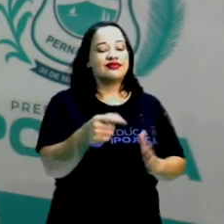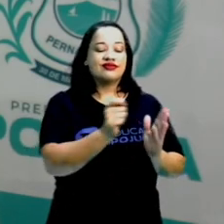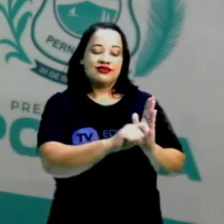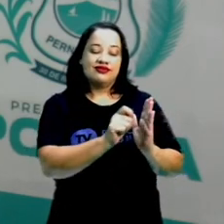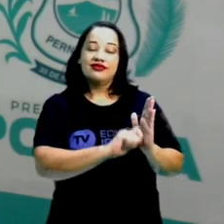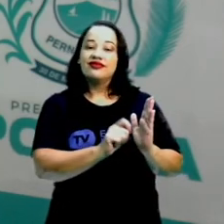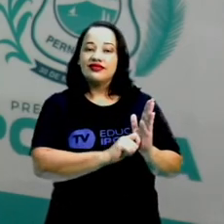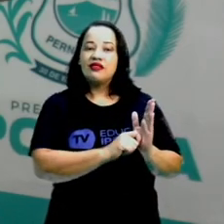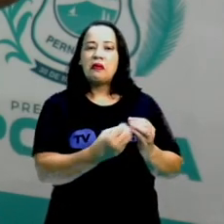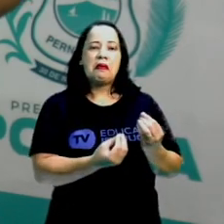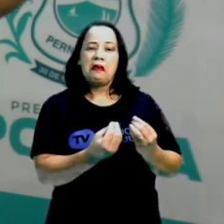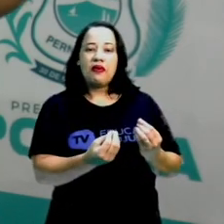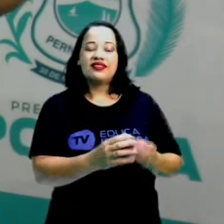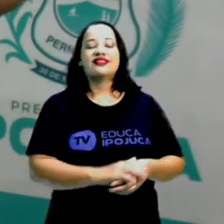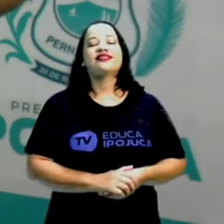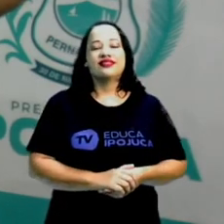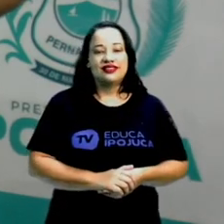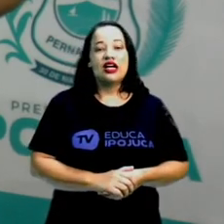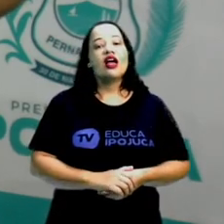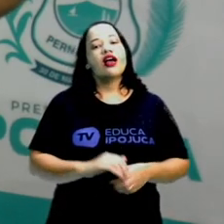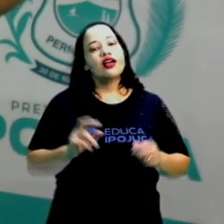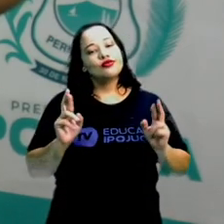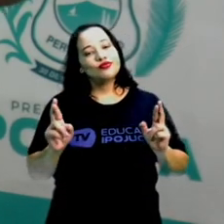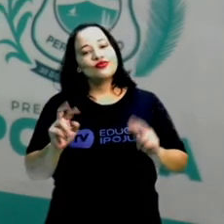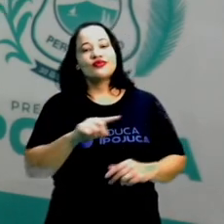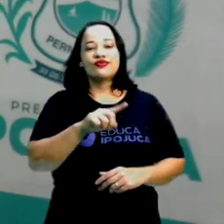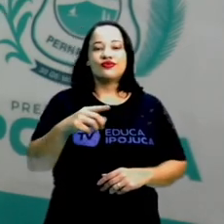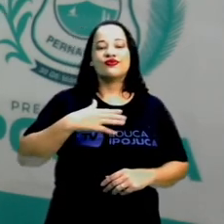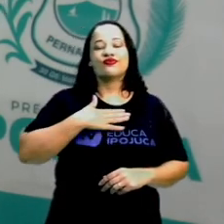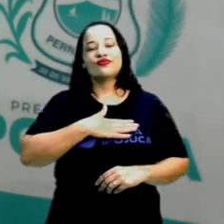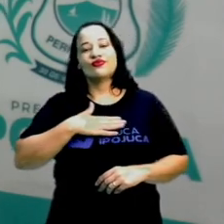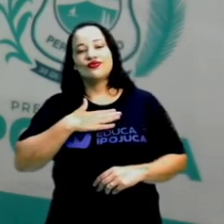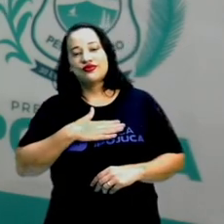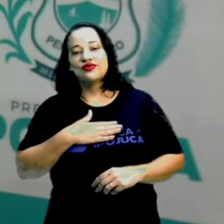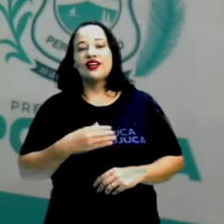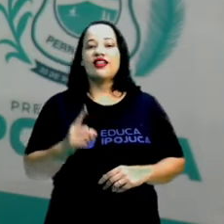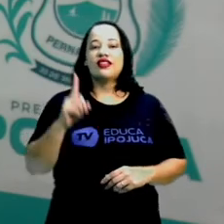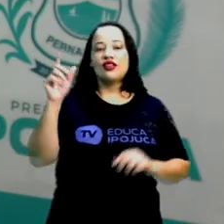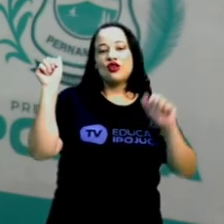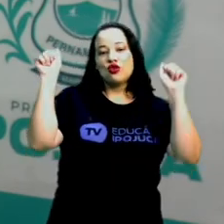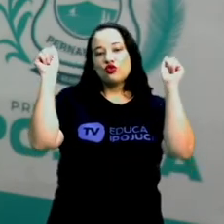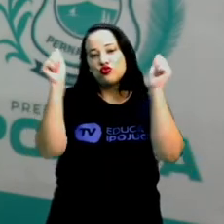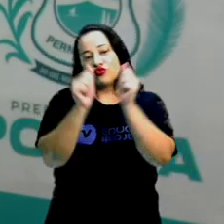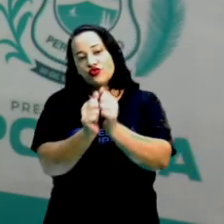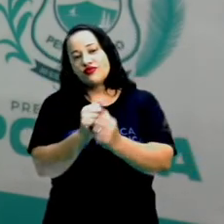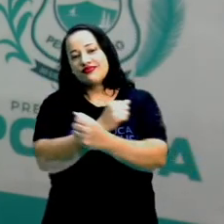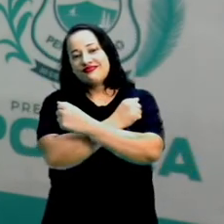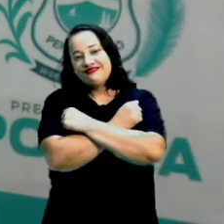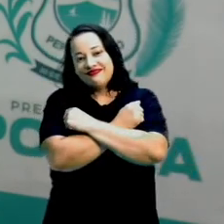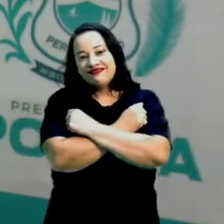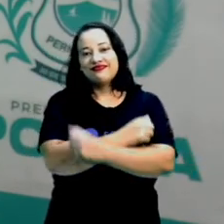Mesopotâmia? Espero que tenham aproveitado a aula. Fiquem com Deus e um abraço.